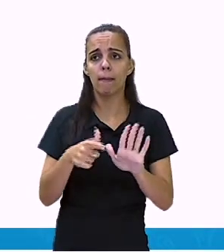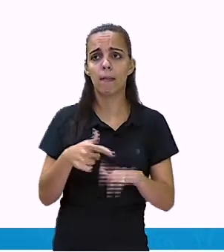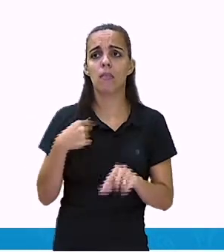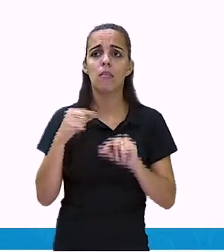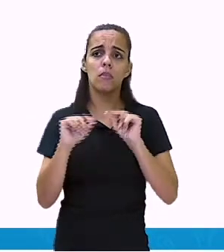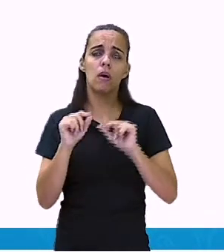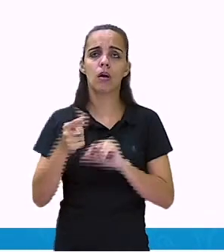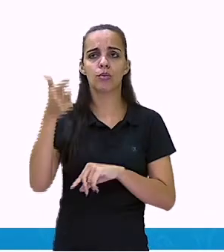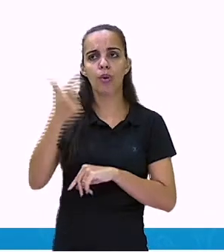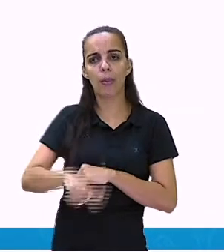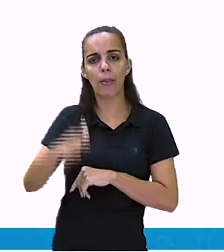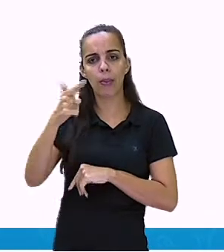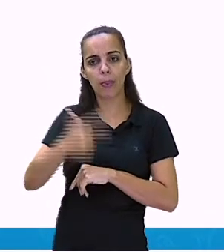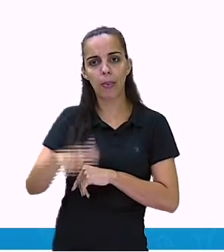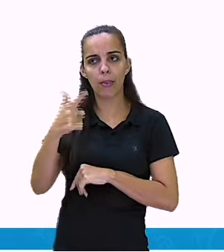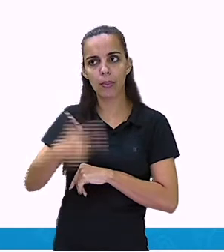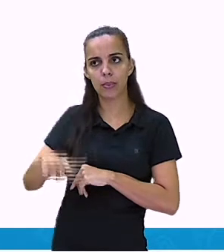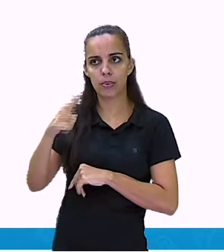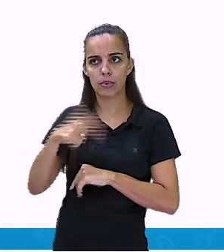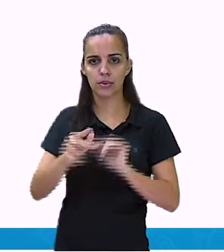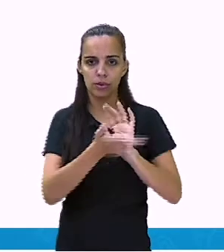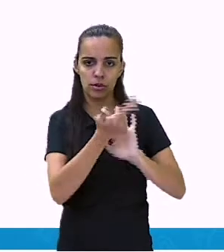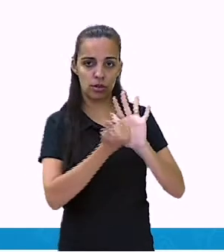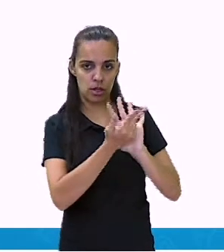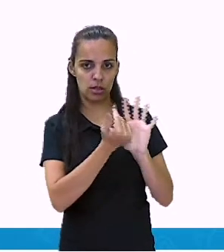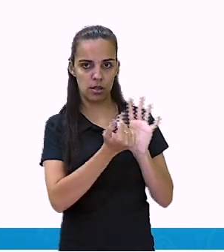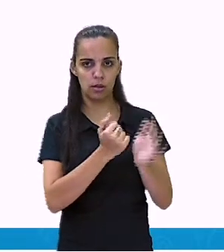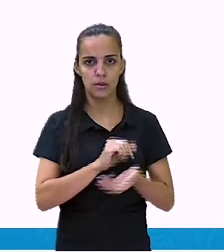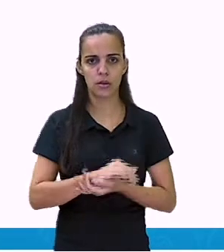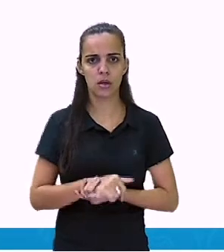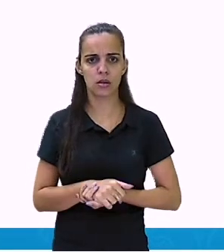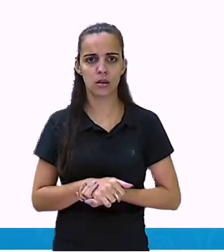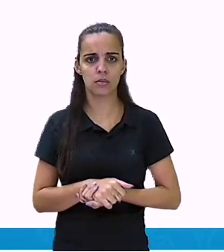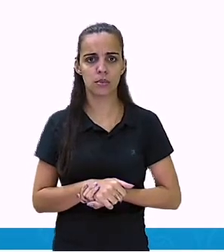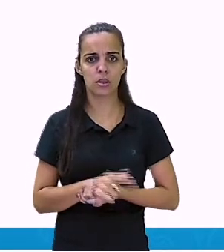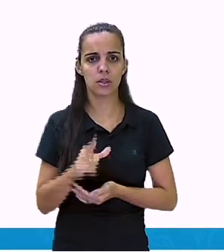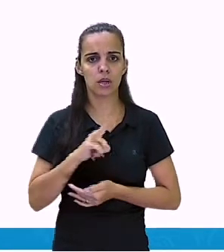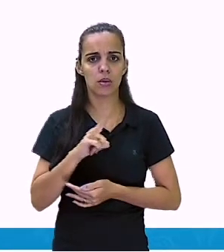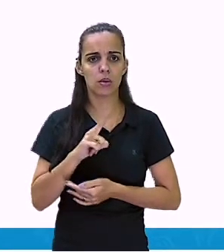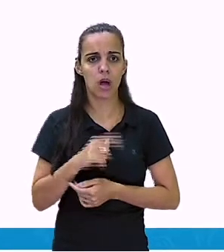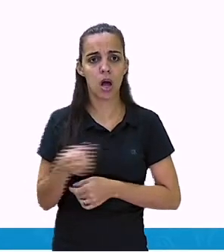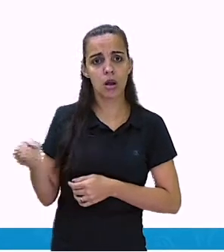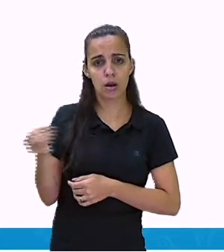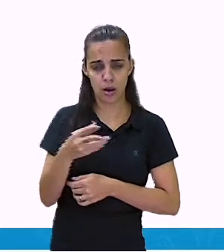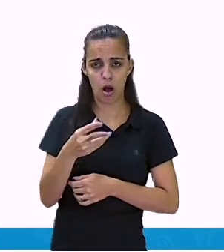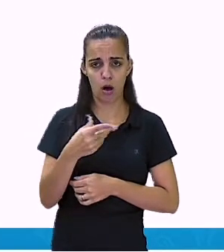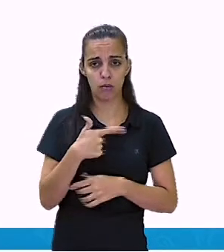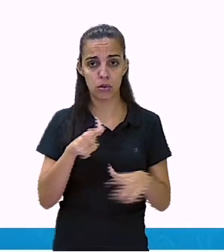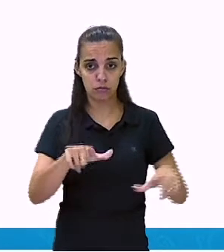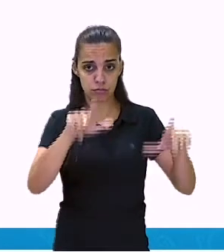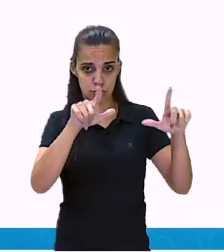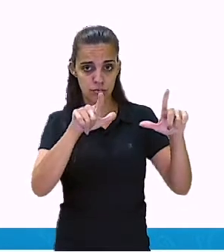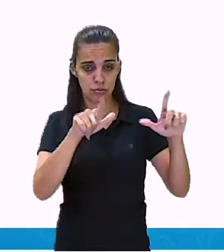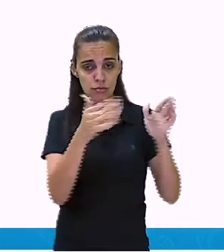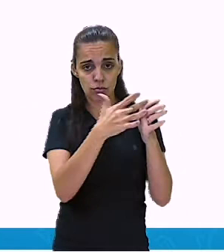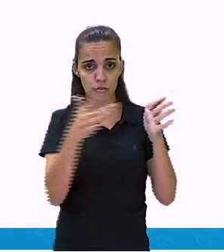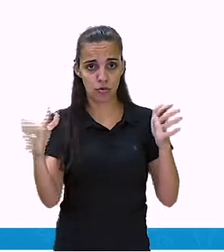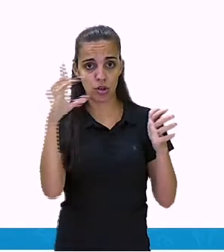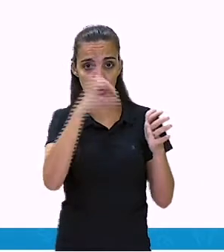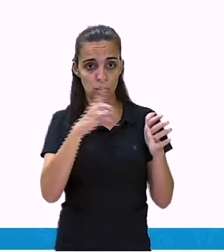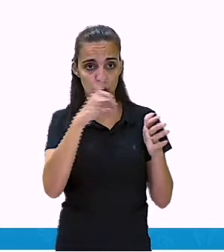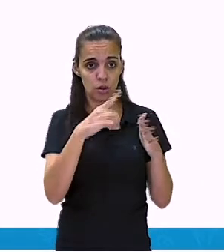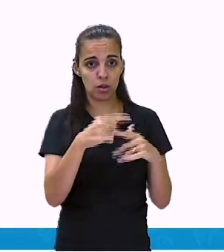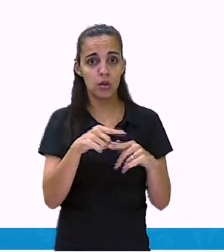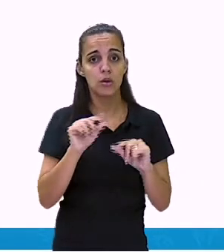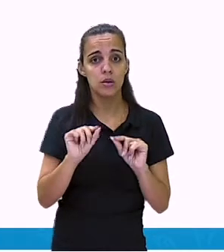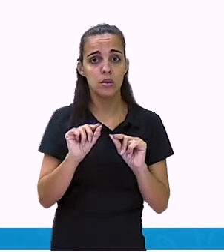da reprise de desenhos. A nova seção Desenho, por exemplo,